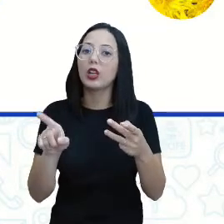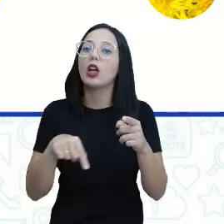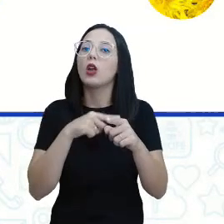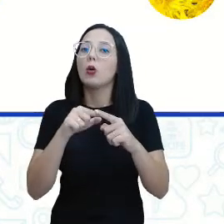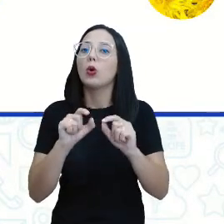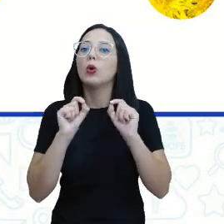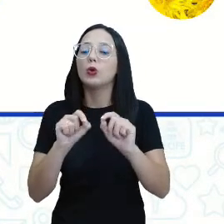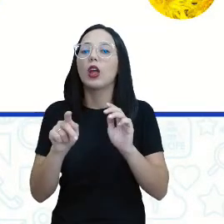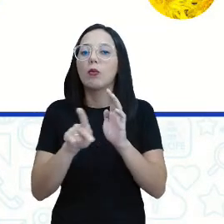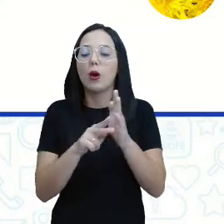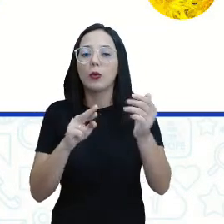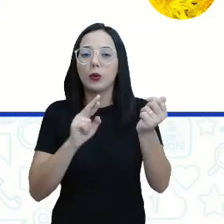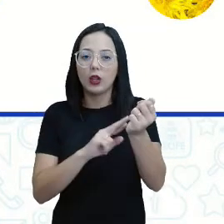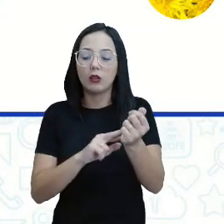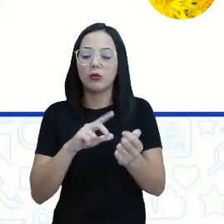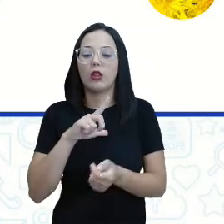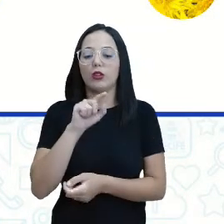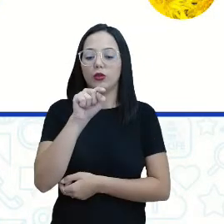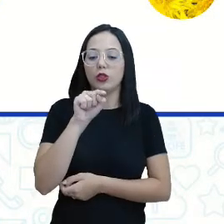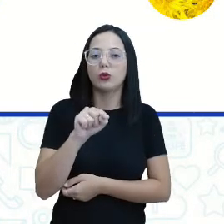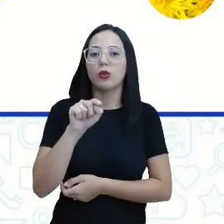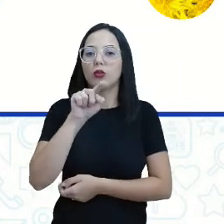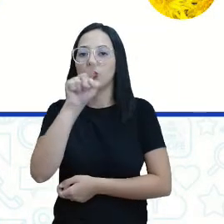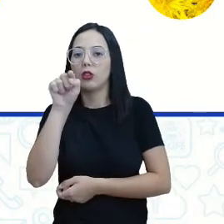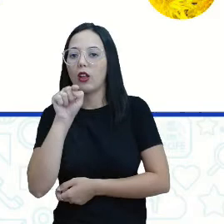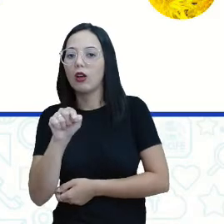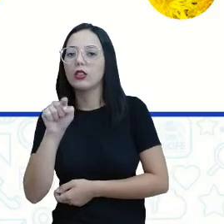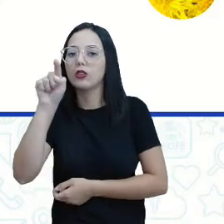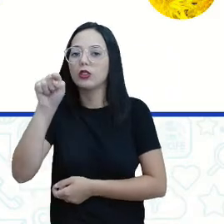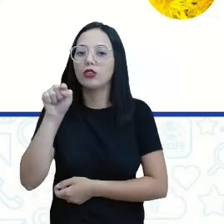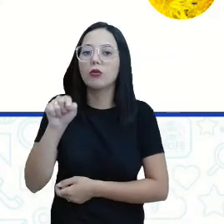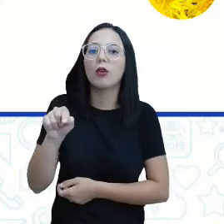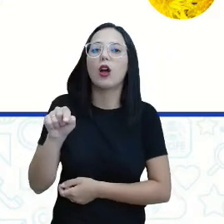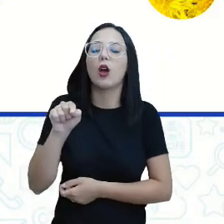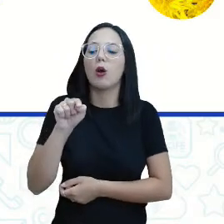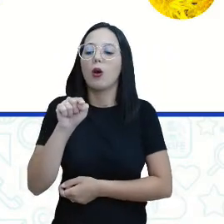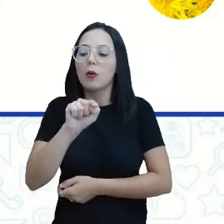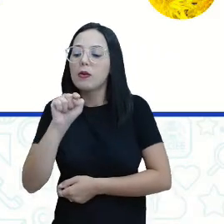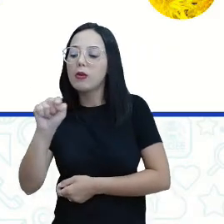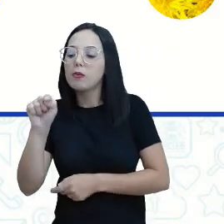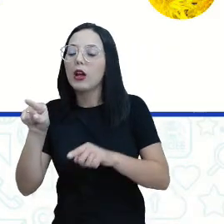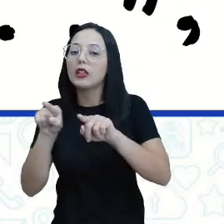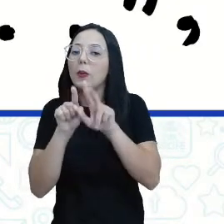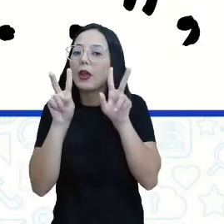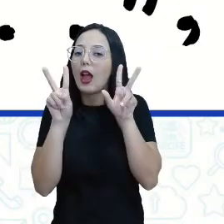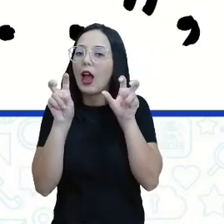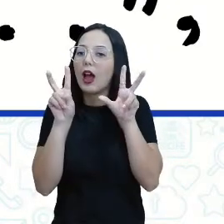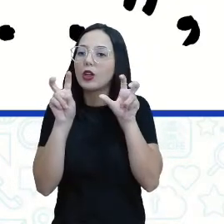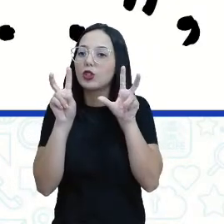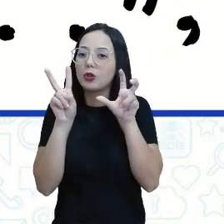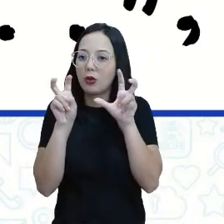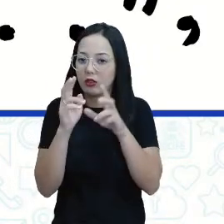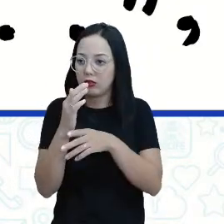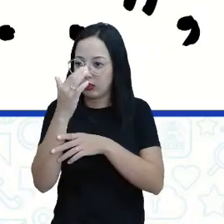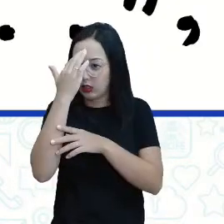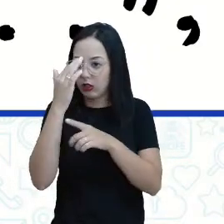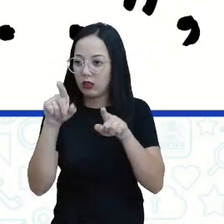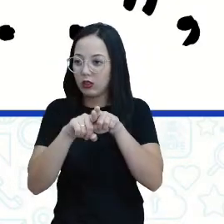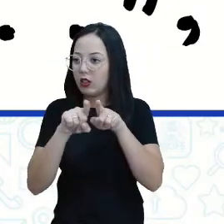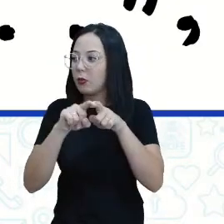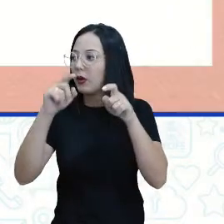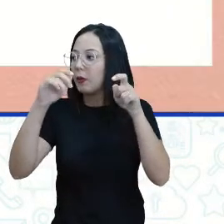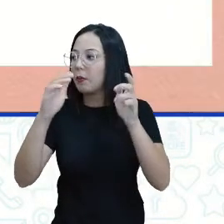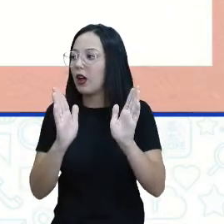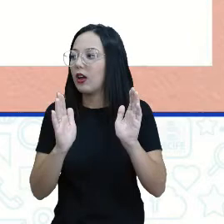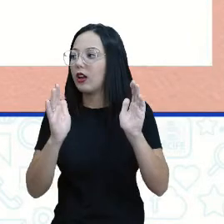marcam a melodia são os dois pontos, interrogação, exclamação. Reticência, aspas, parênteses e o